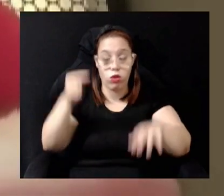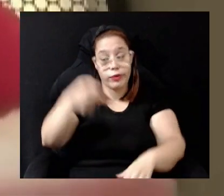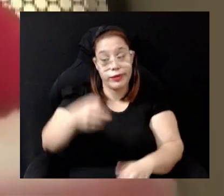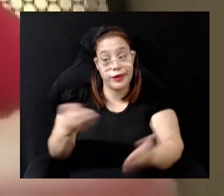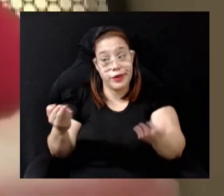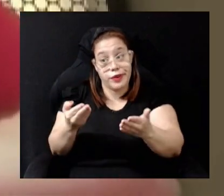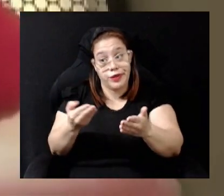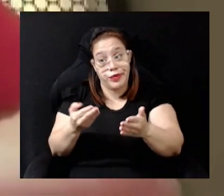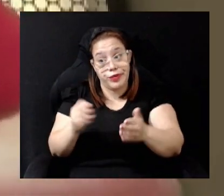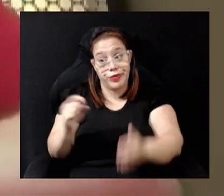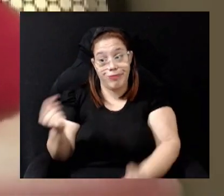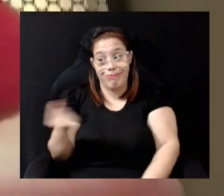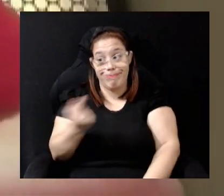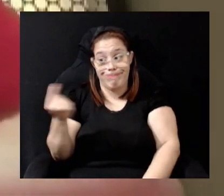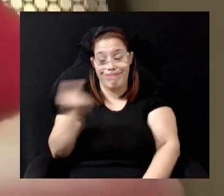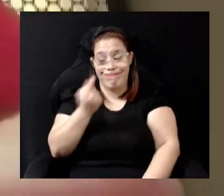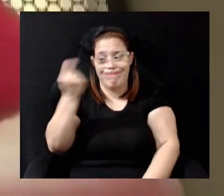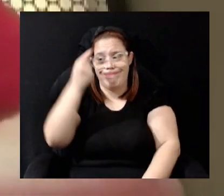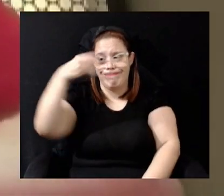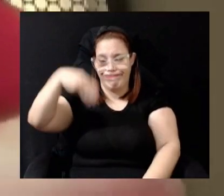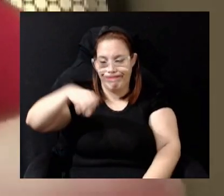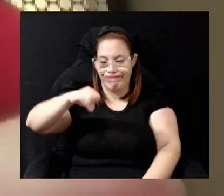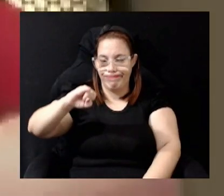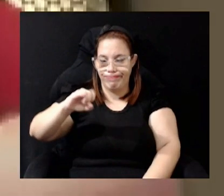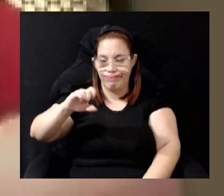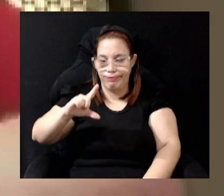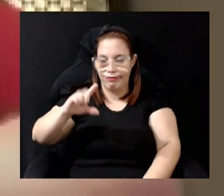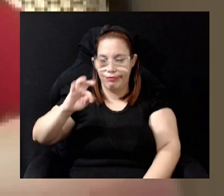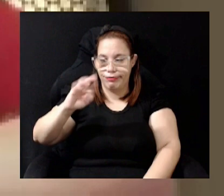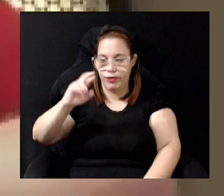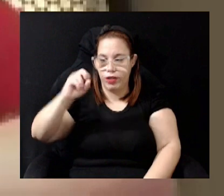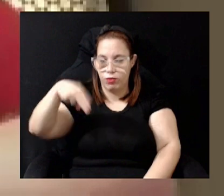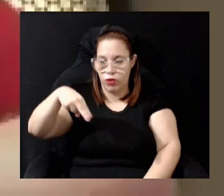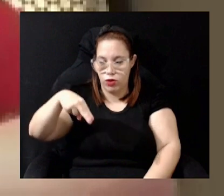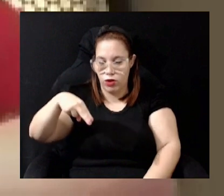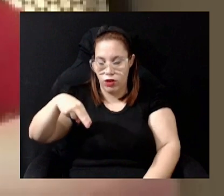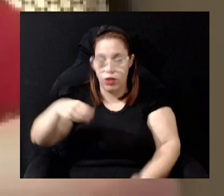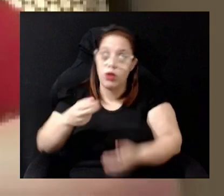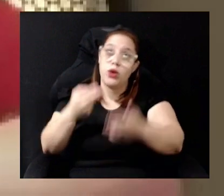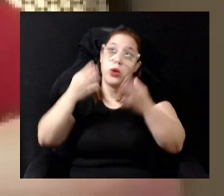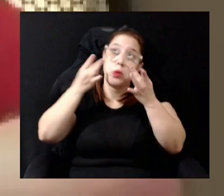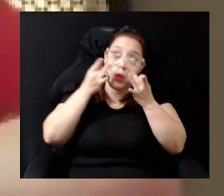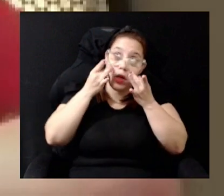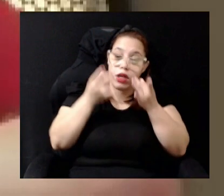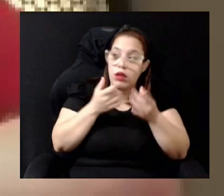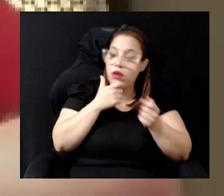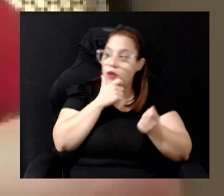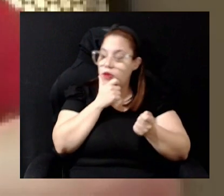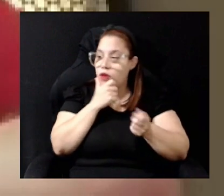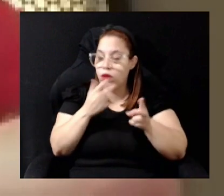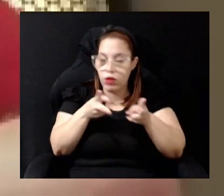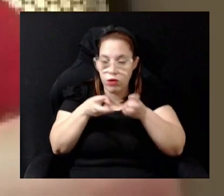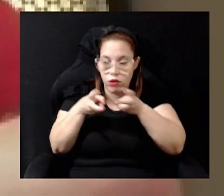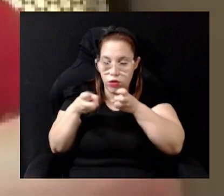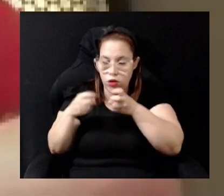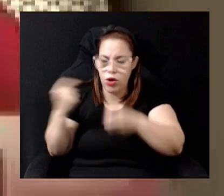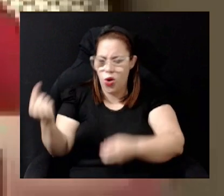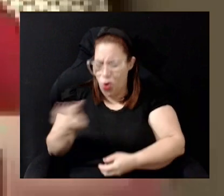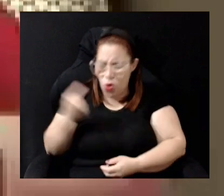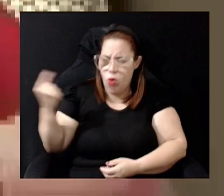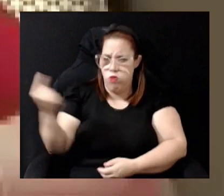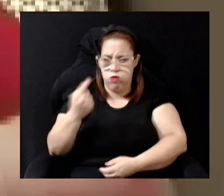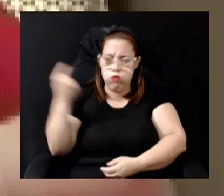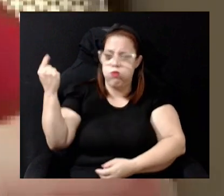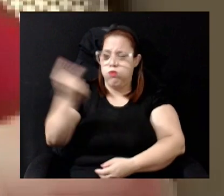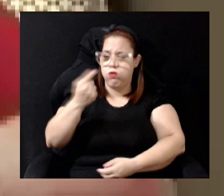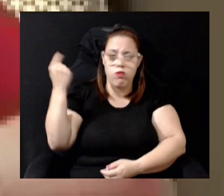Milton. Mas é recorrente, é perceptível, né, a recorrência de furacões sendo formados de maneira um pouco mais rápida